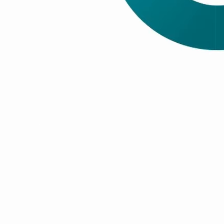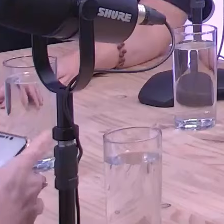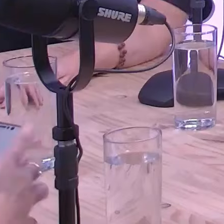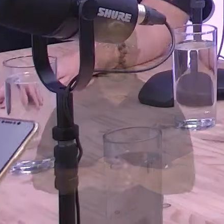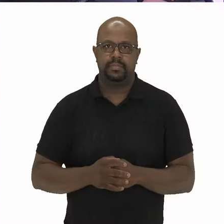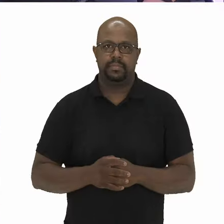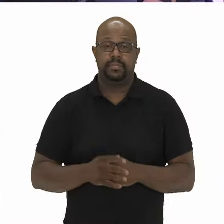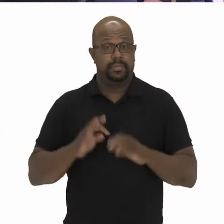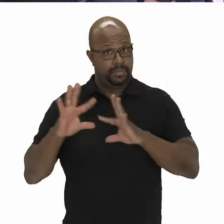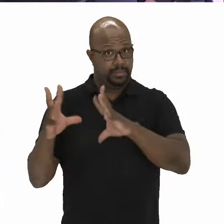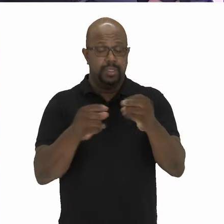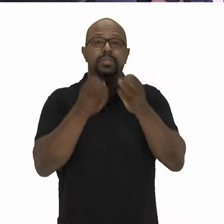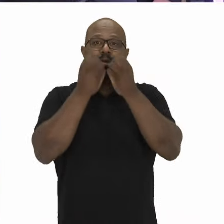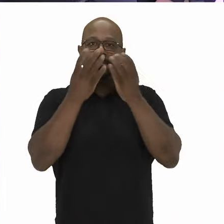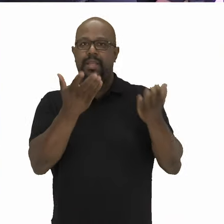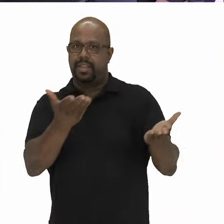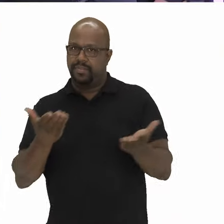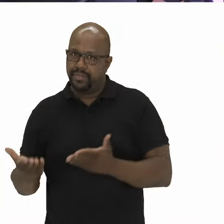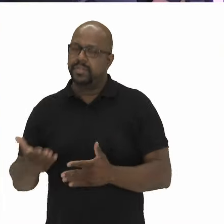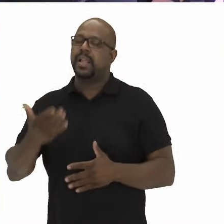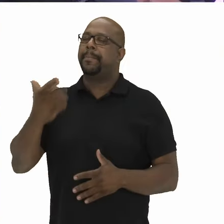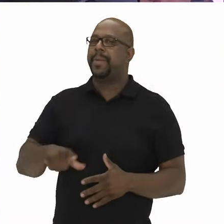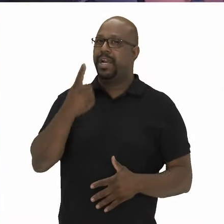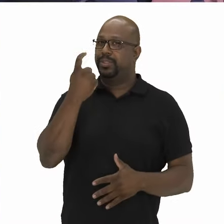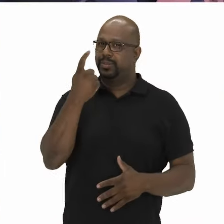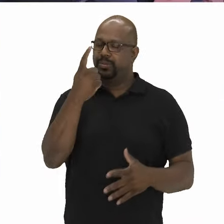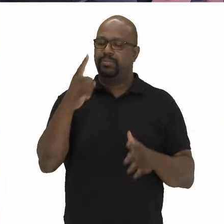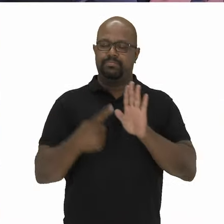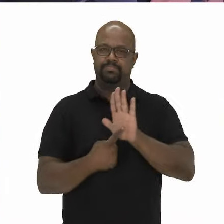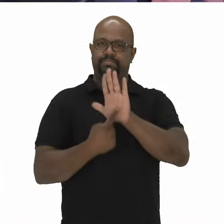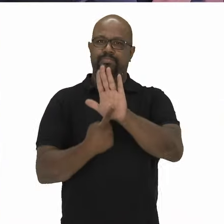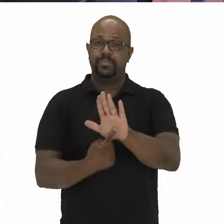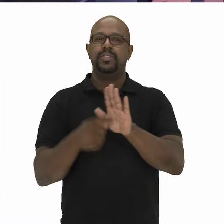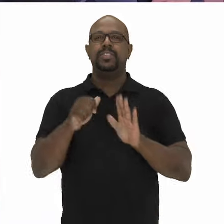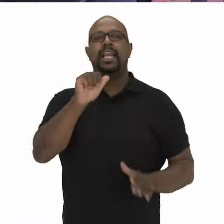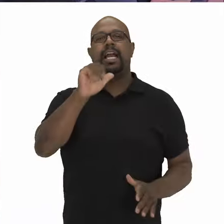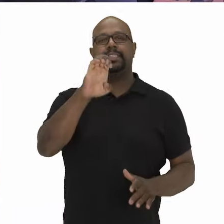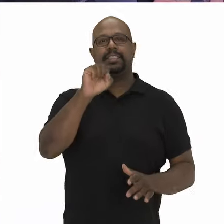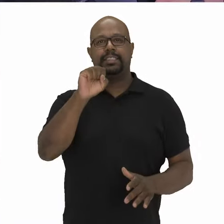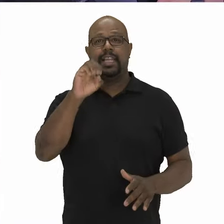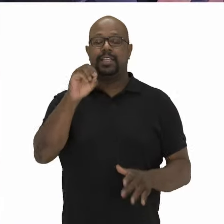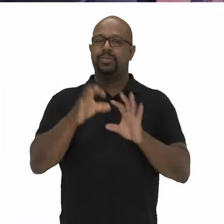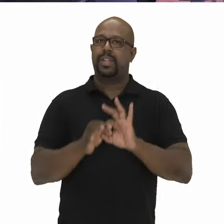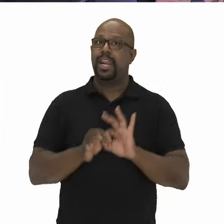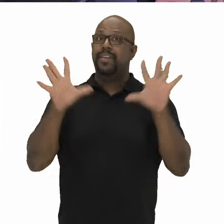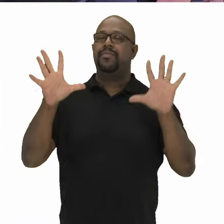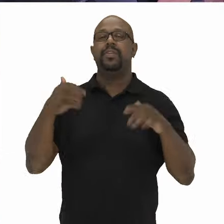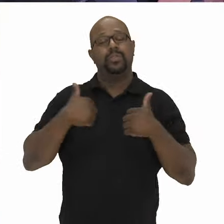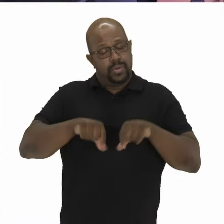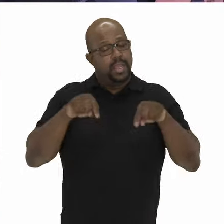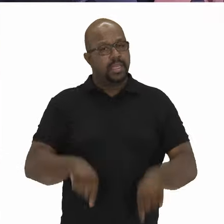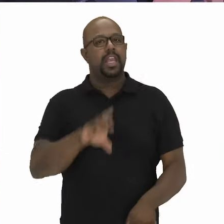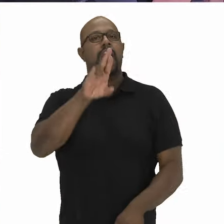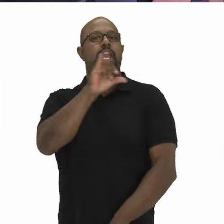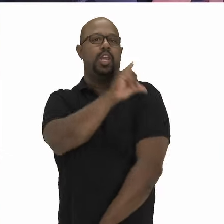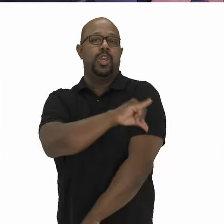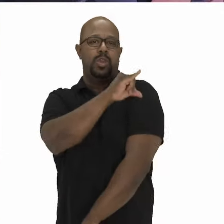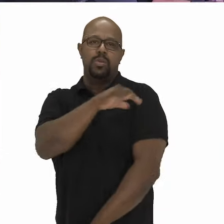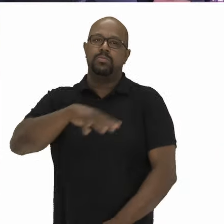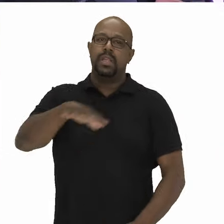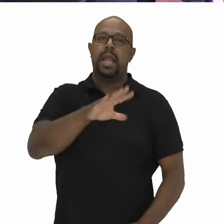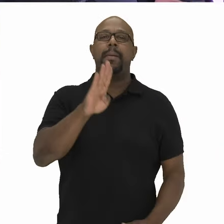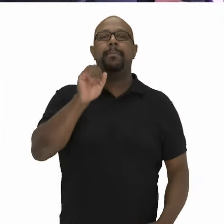vidas sejam todos muito bem-vindos h mais um episódio de acesso livre eu tô aqui no Rio de Janeiro